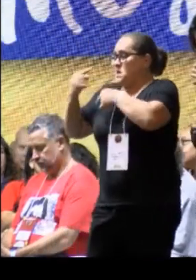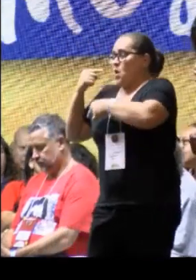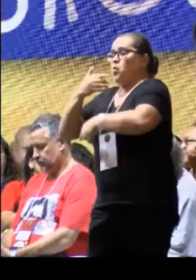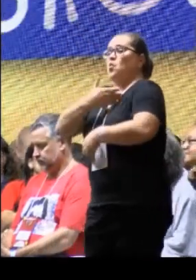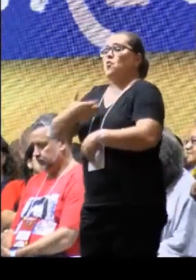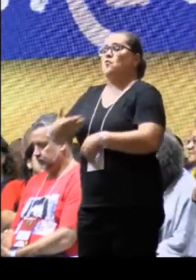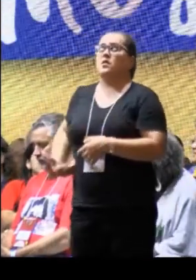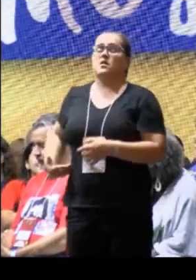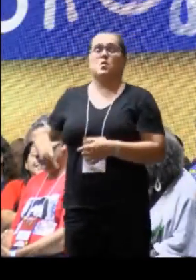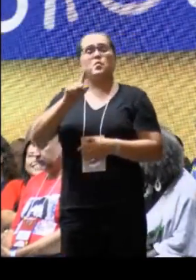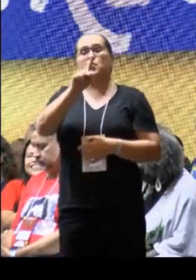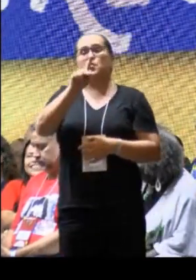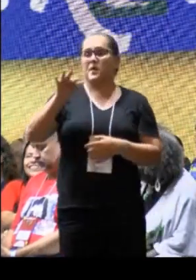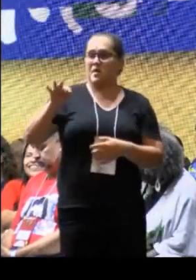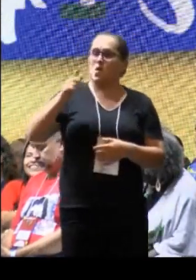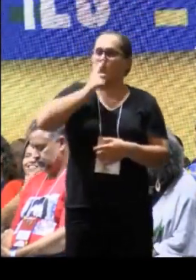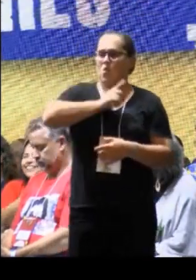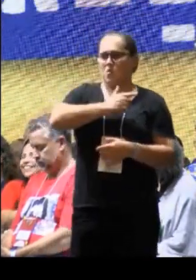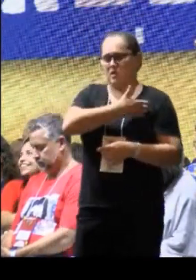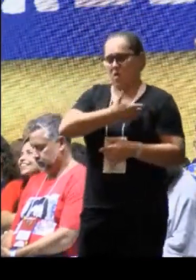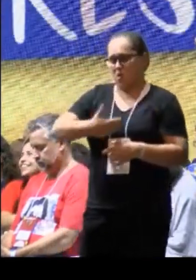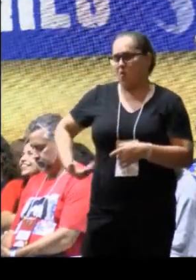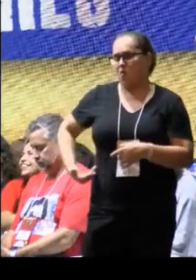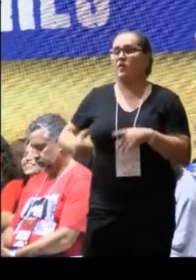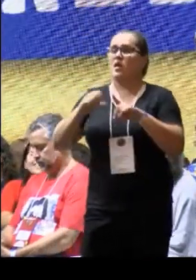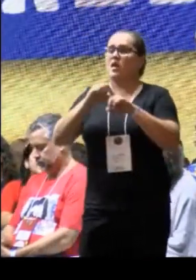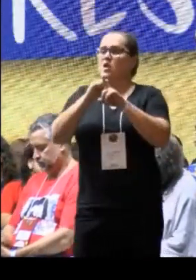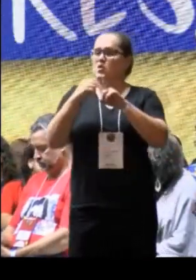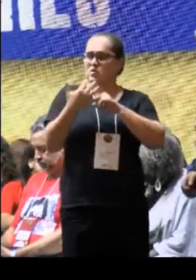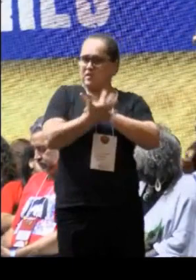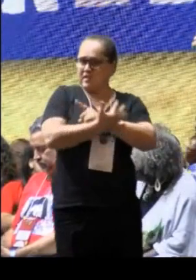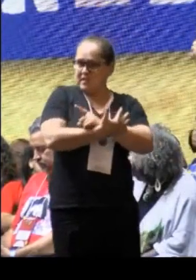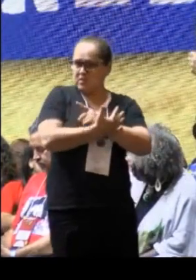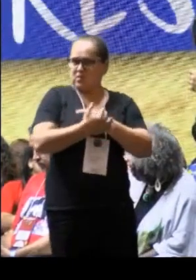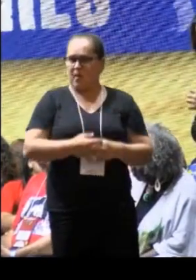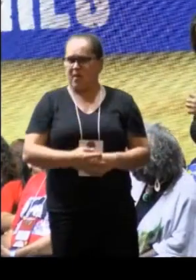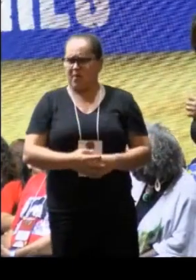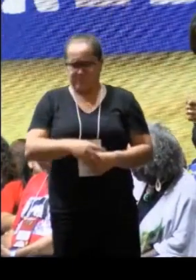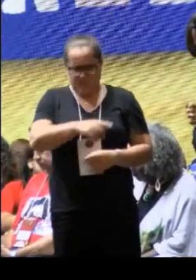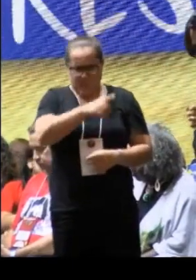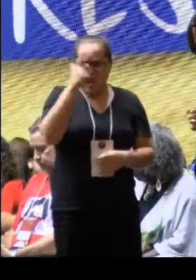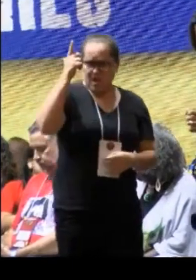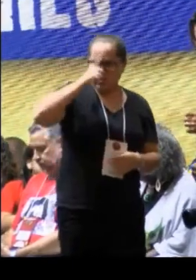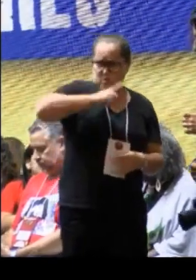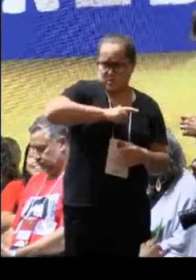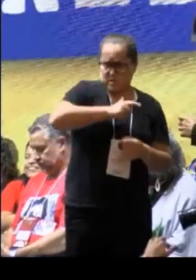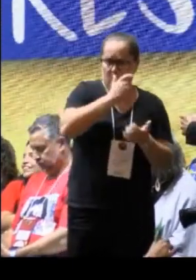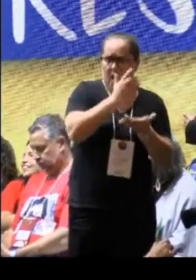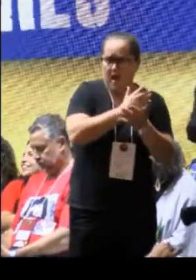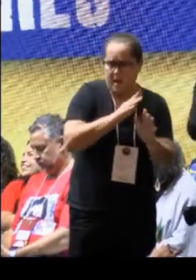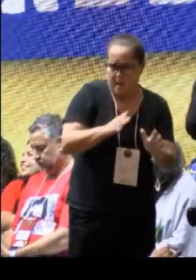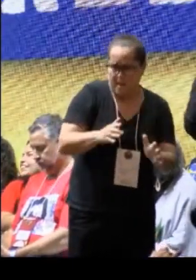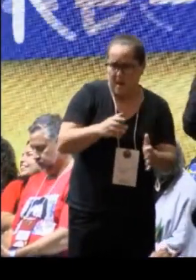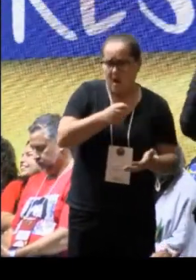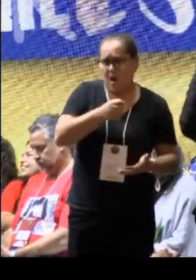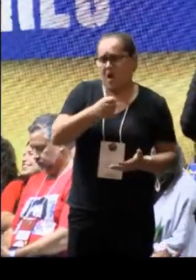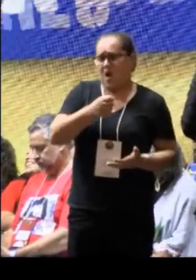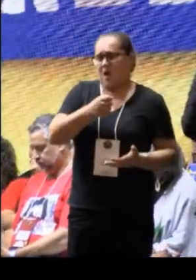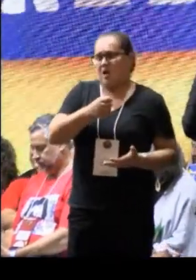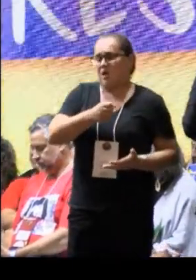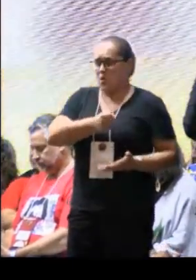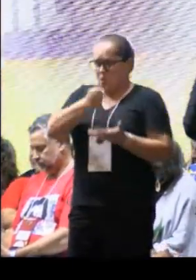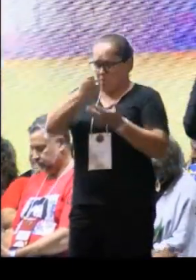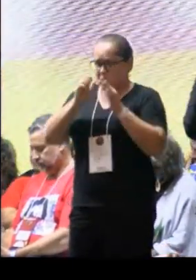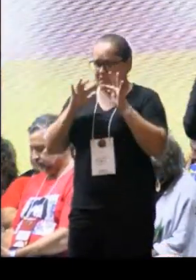não conseguiram acabar com o Bolsa Família, último recurso de milhões de deserdados, porque milhões de famílias